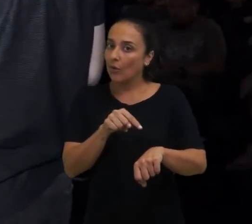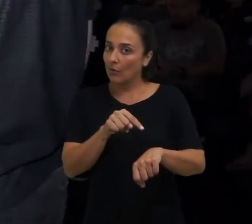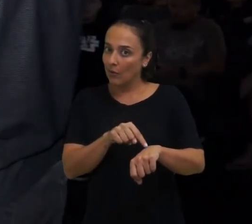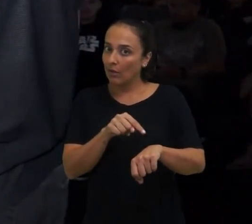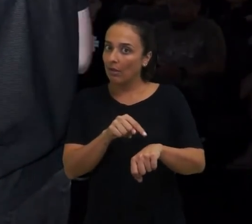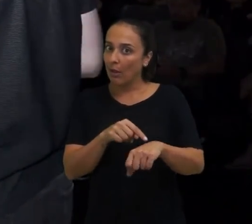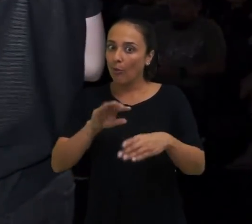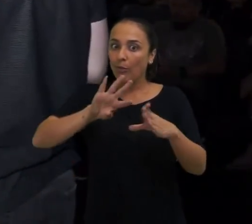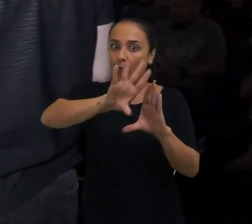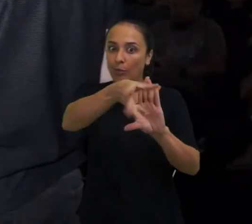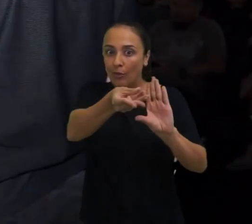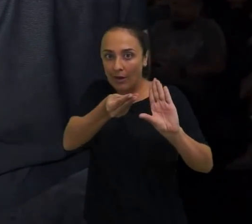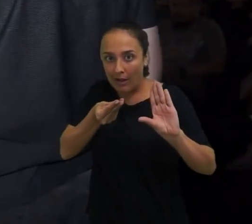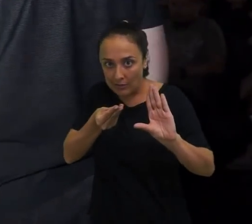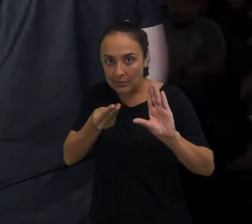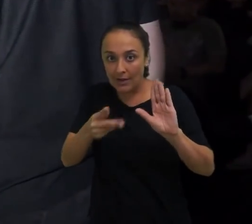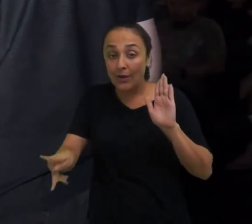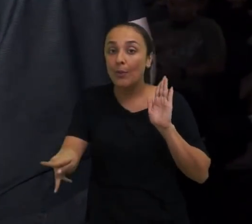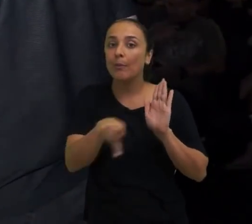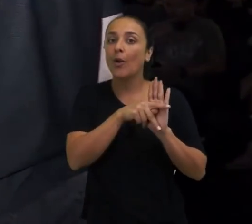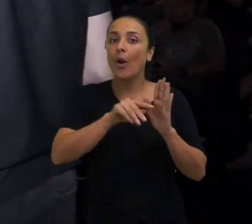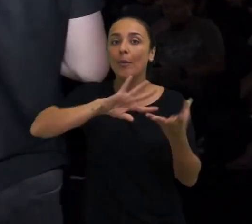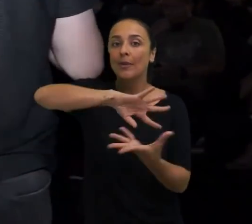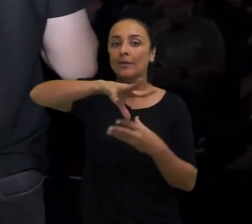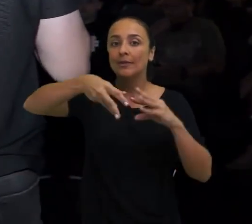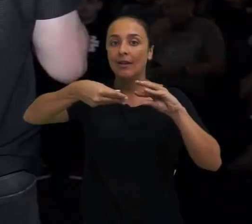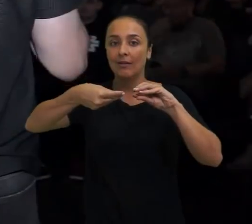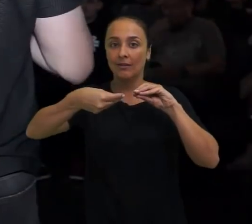acontece mais perto da gente do que vocês imaginam.